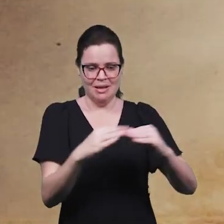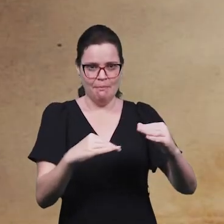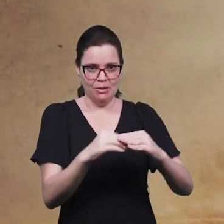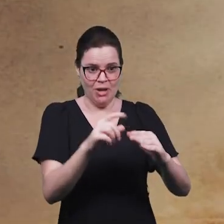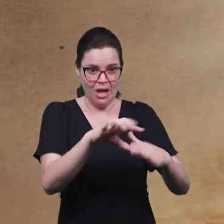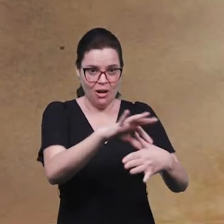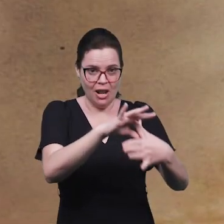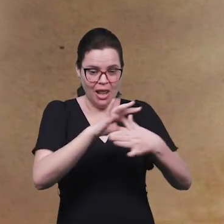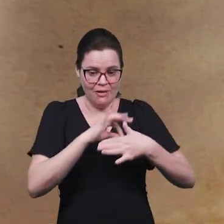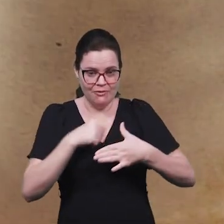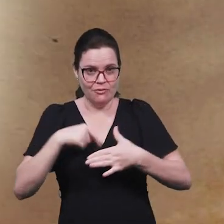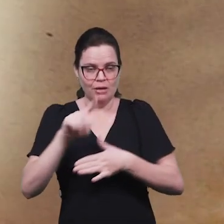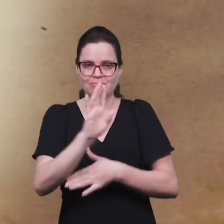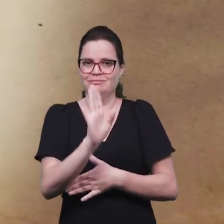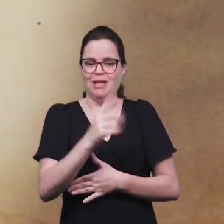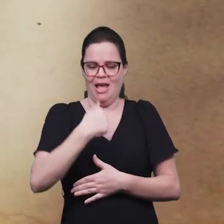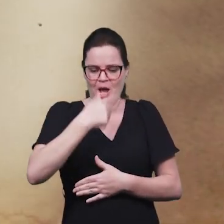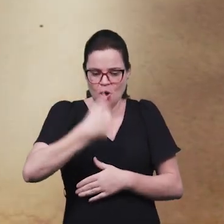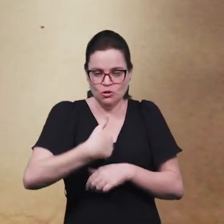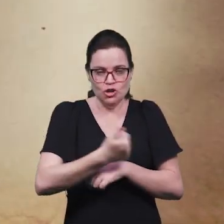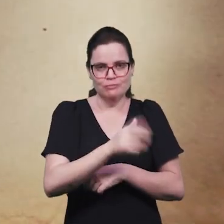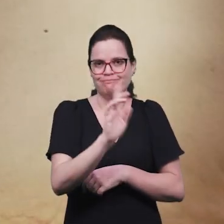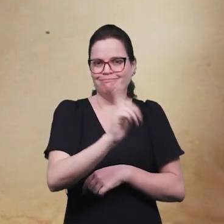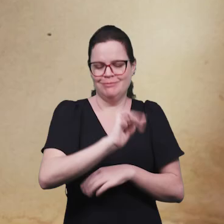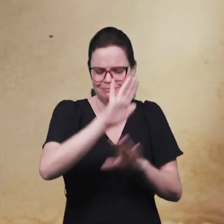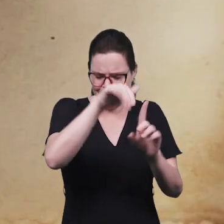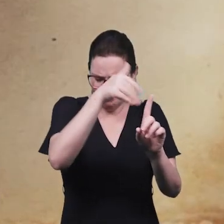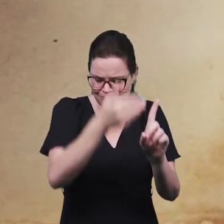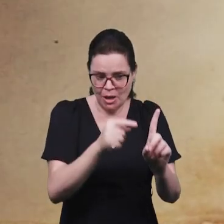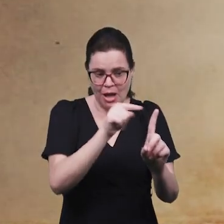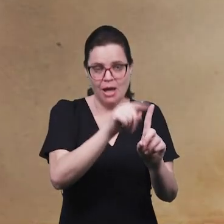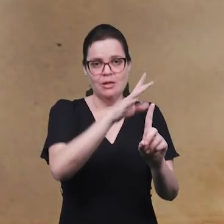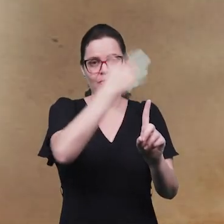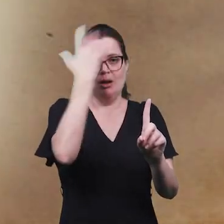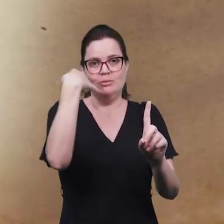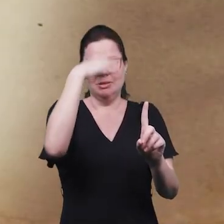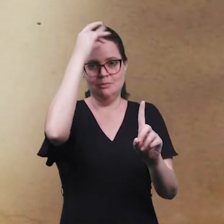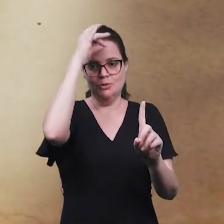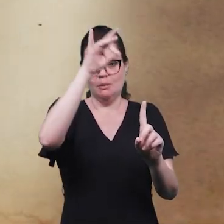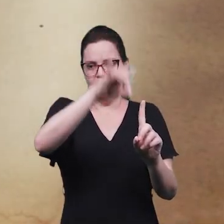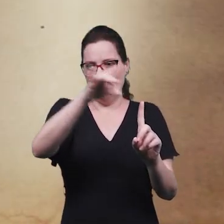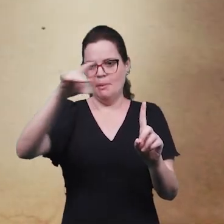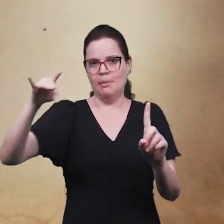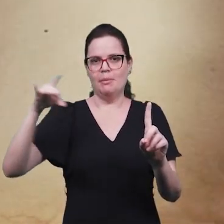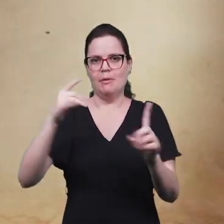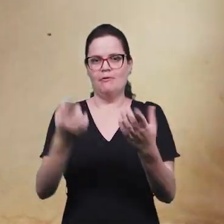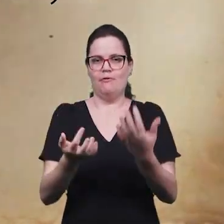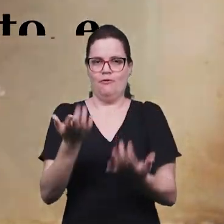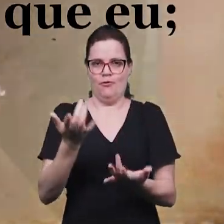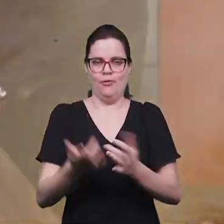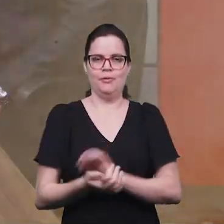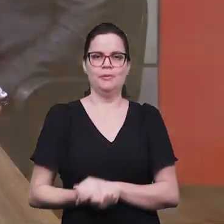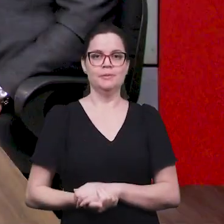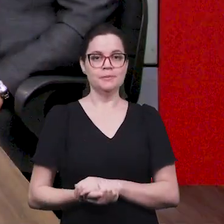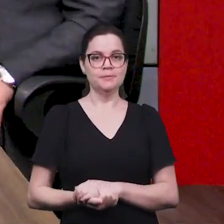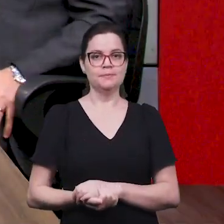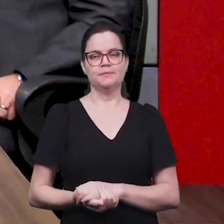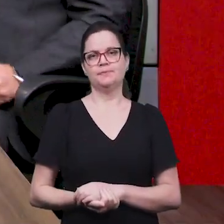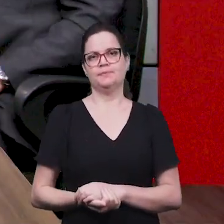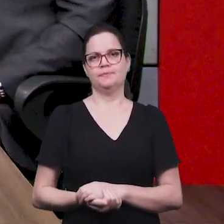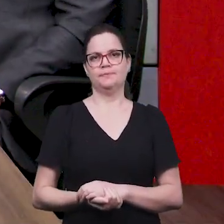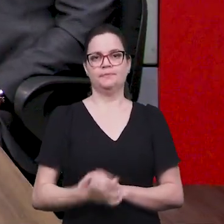levar. Ele vos batizará com o Espírito Santo e com fogo. As operações que Jesus